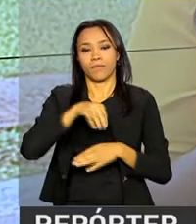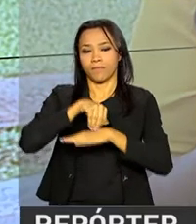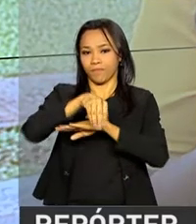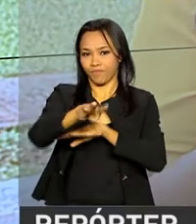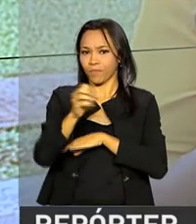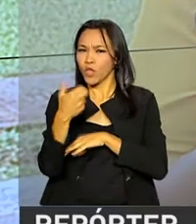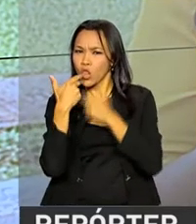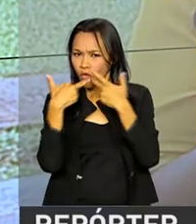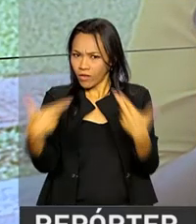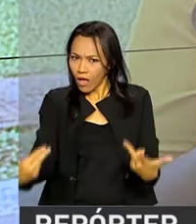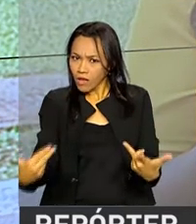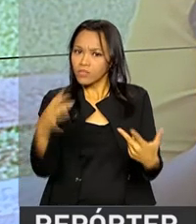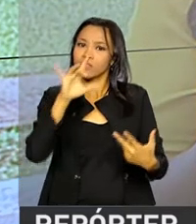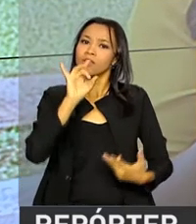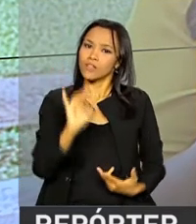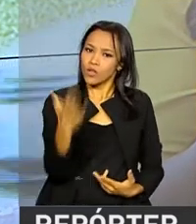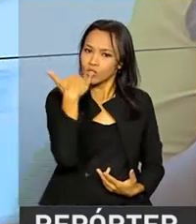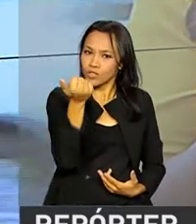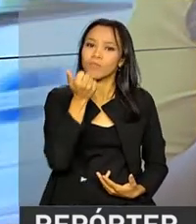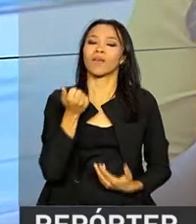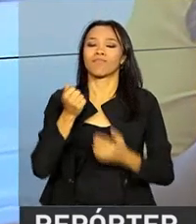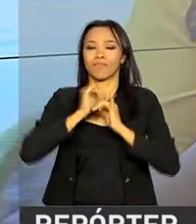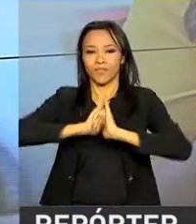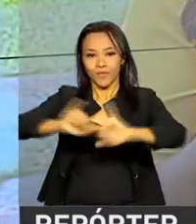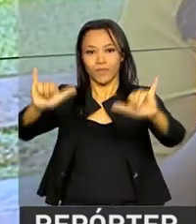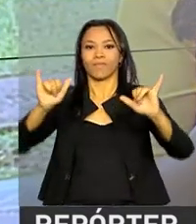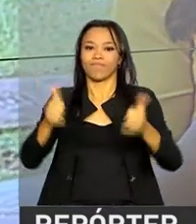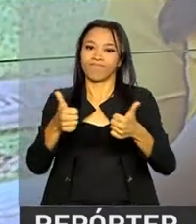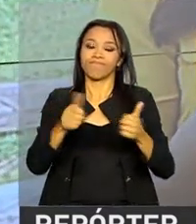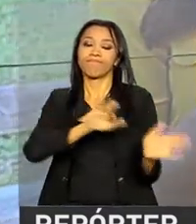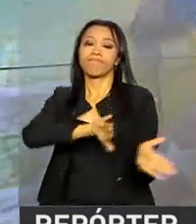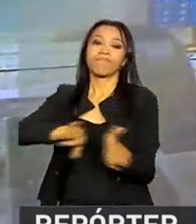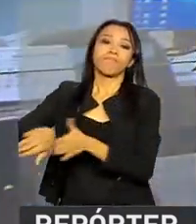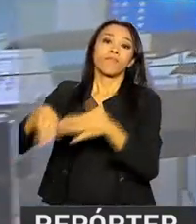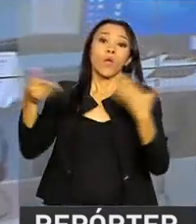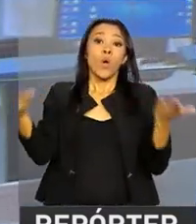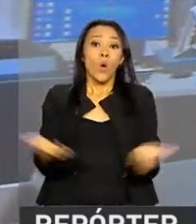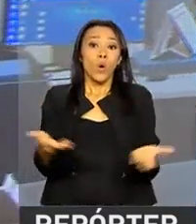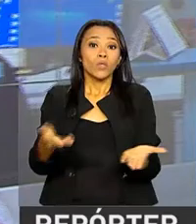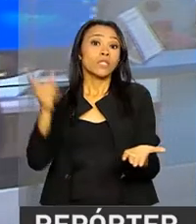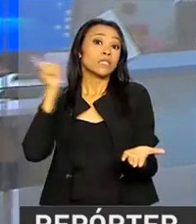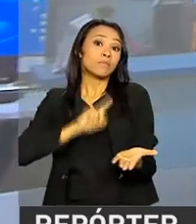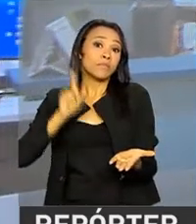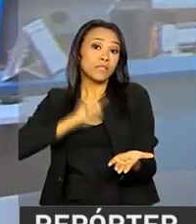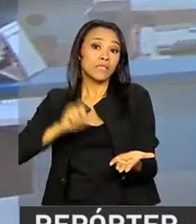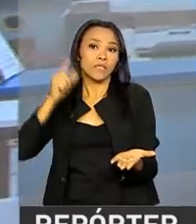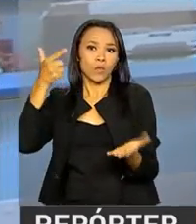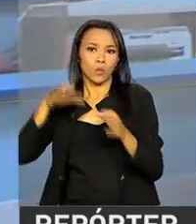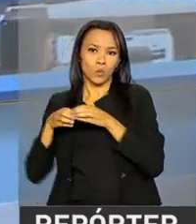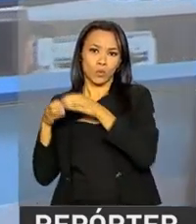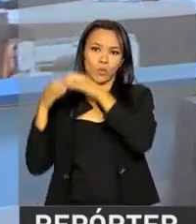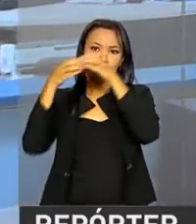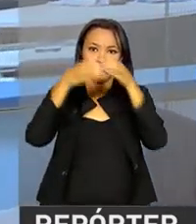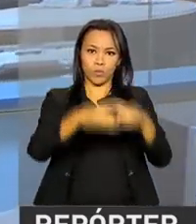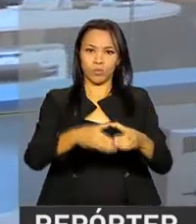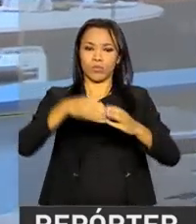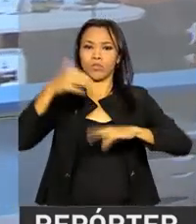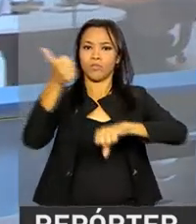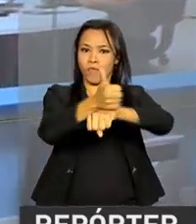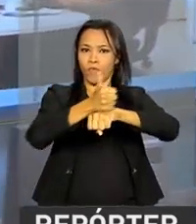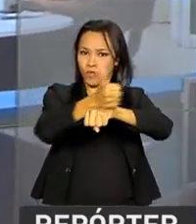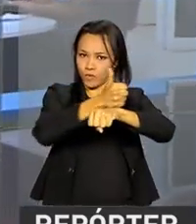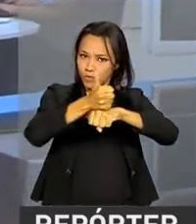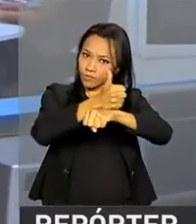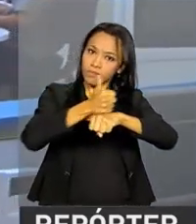com que a novidade aí no ministério da justiça chama gente e hoje chega a minas gerais mais uma equipe do sus para ajudar